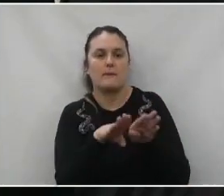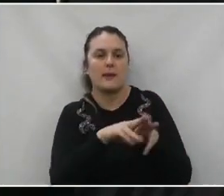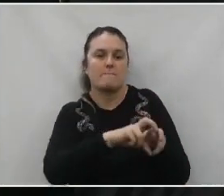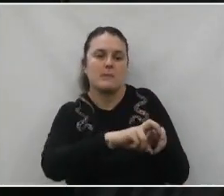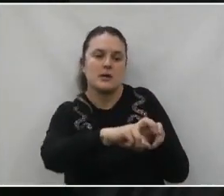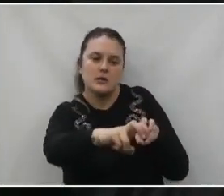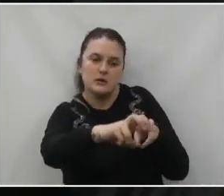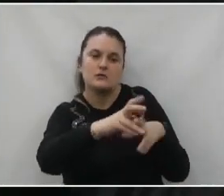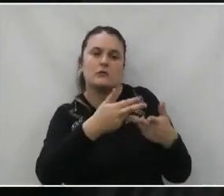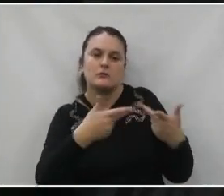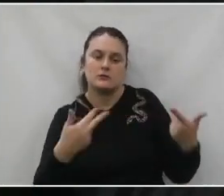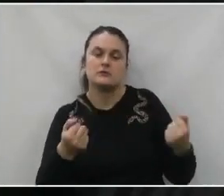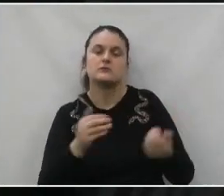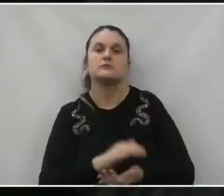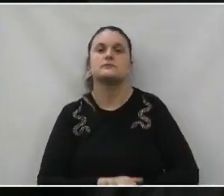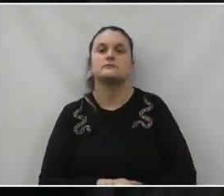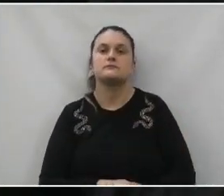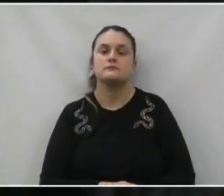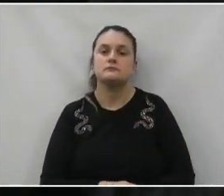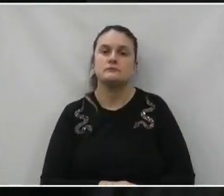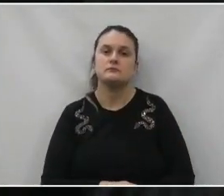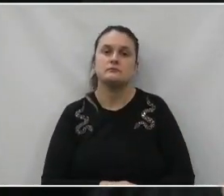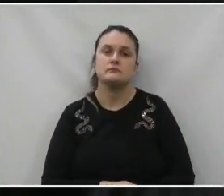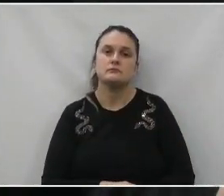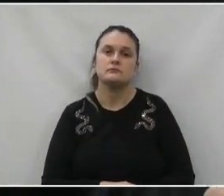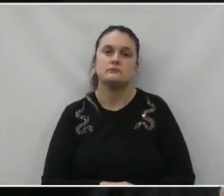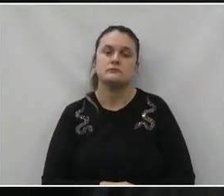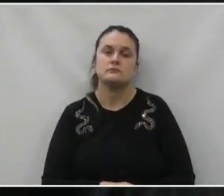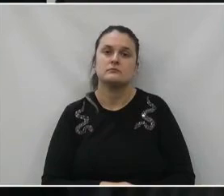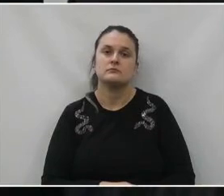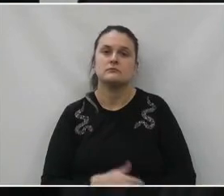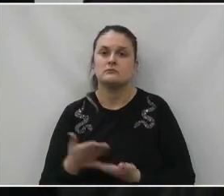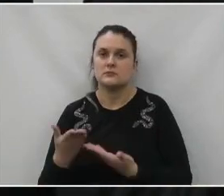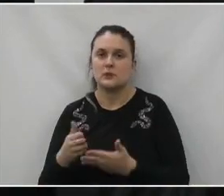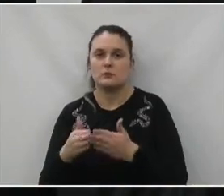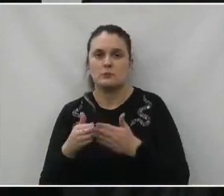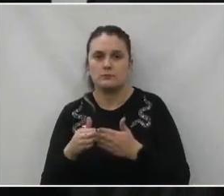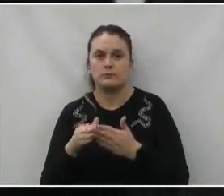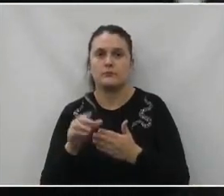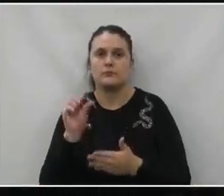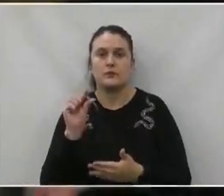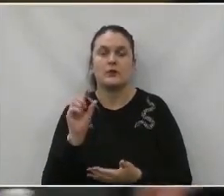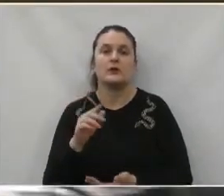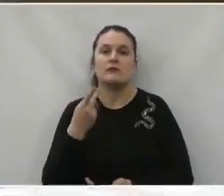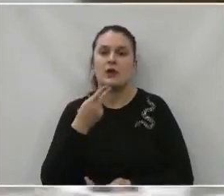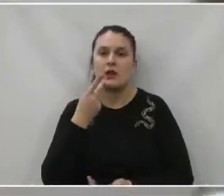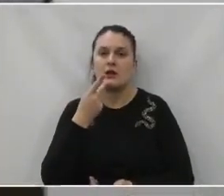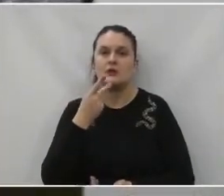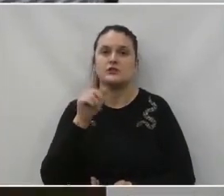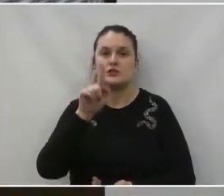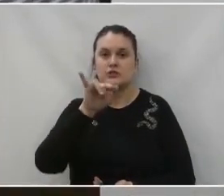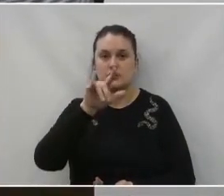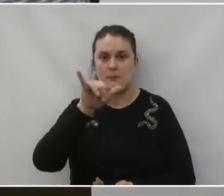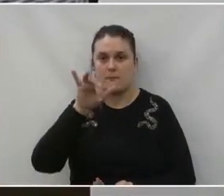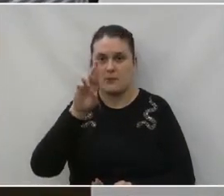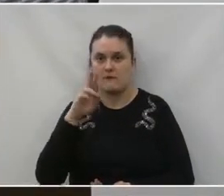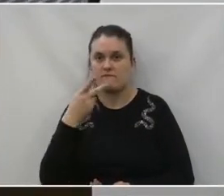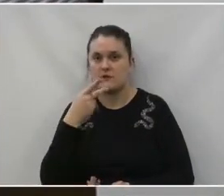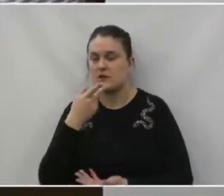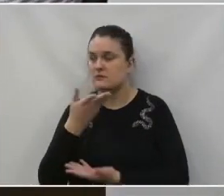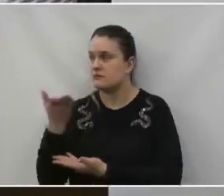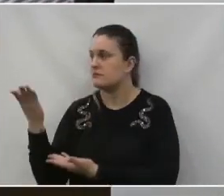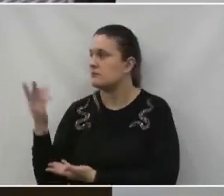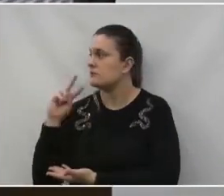e várias coisas. Então, é uma parte. Então, senhor presidente, demais